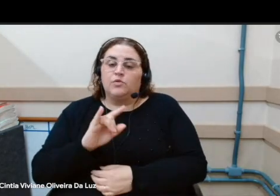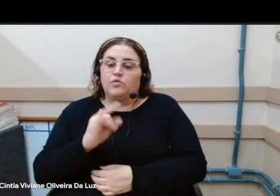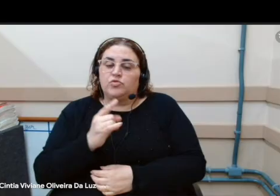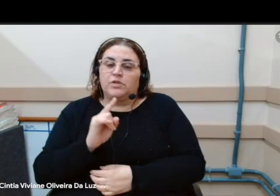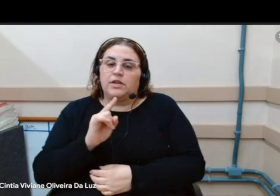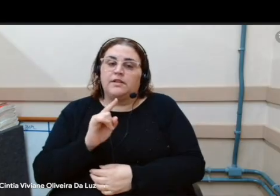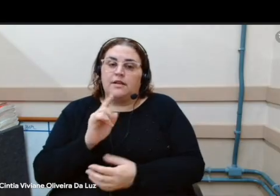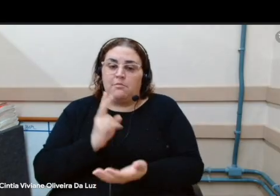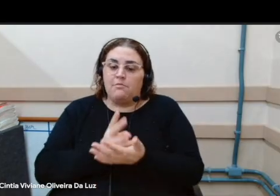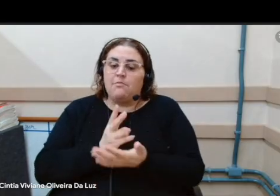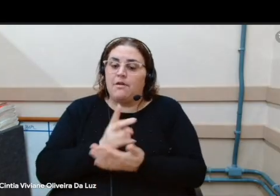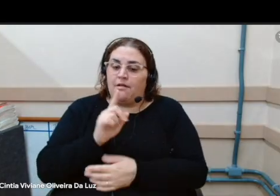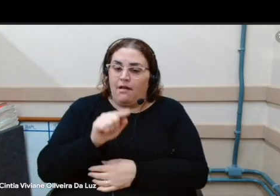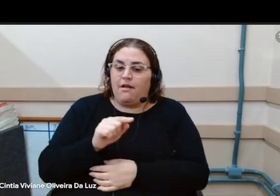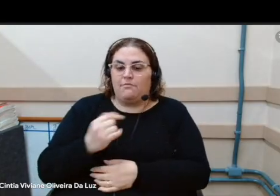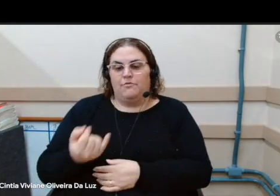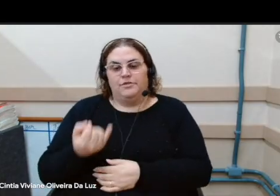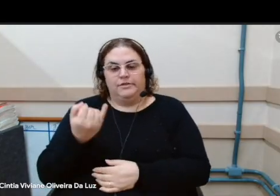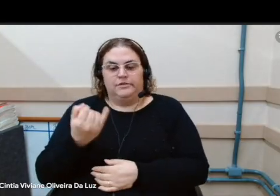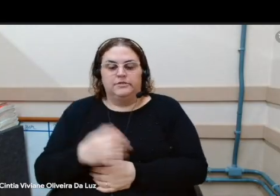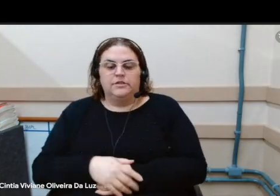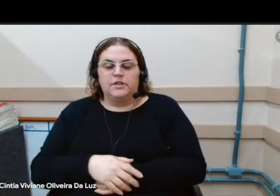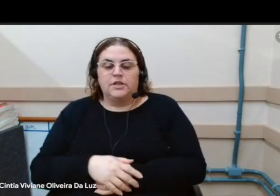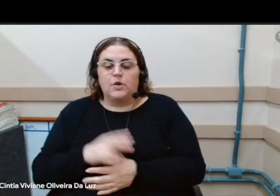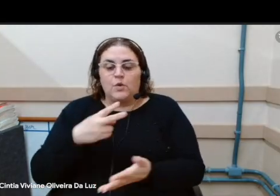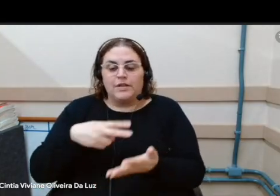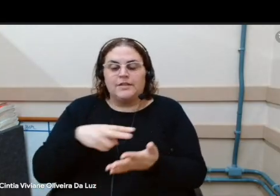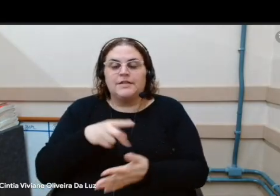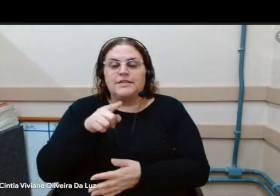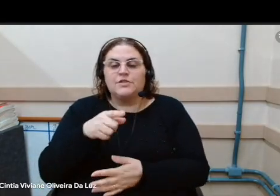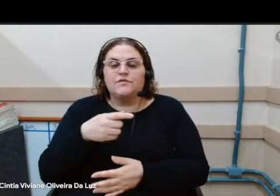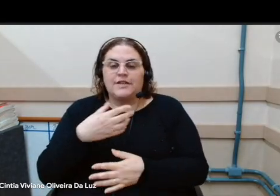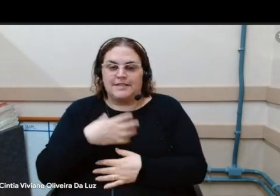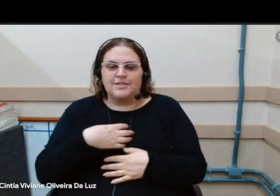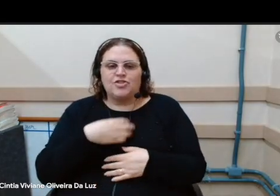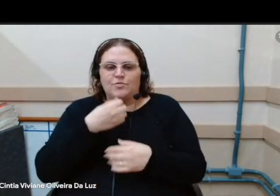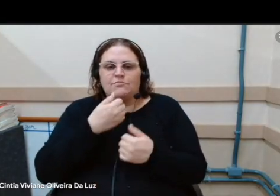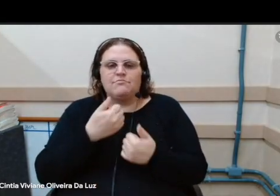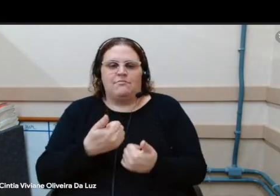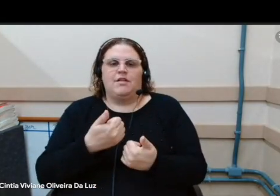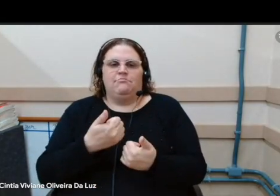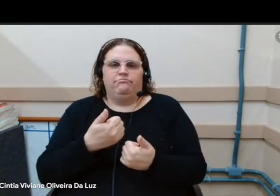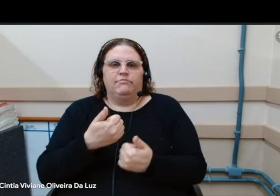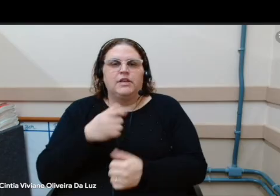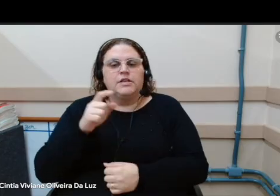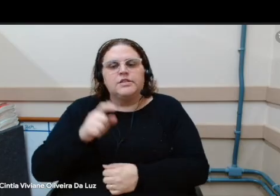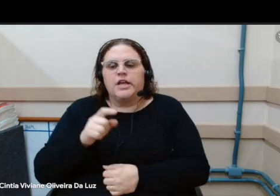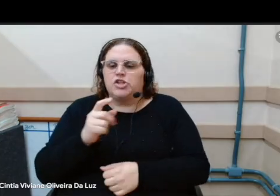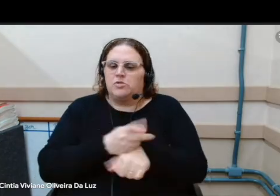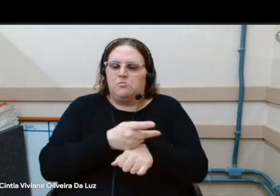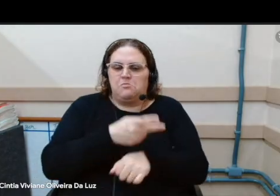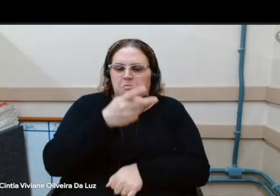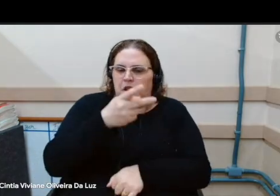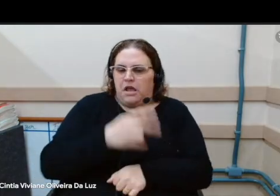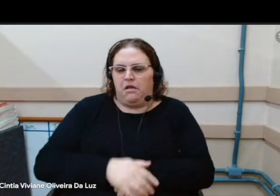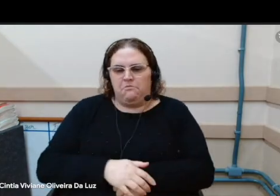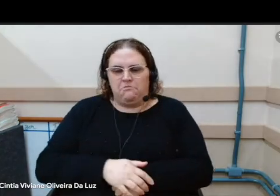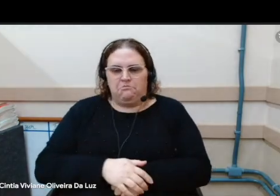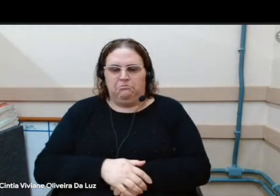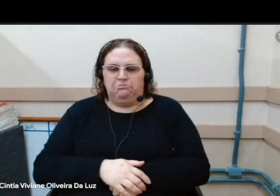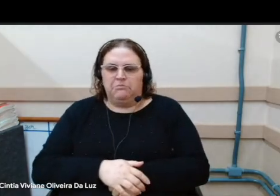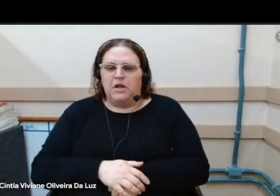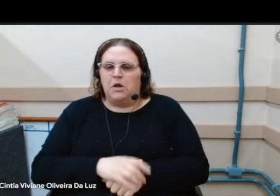décima lição é que com a dança você vai se dar bem né seja com a premiação dos dos programas de